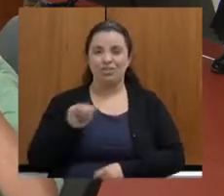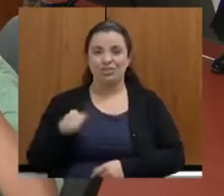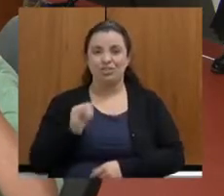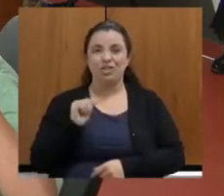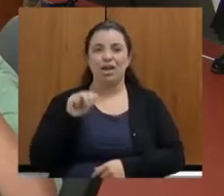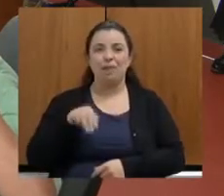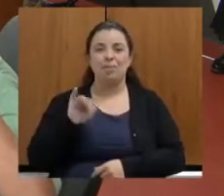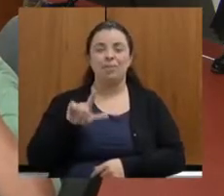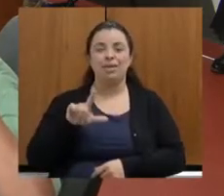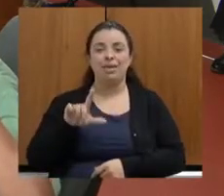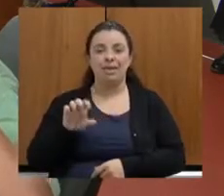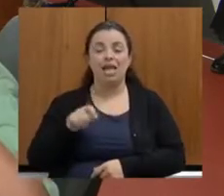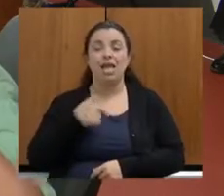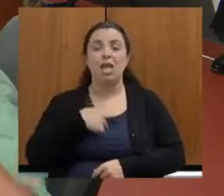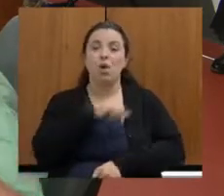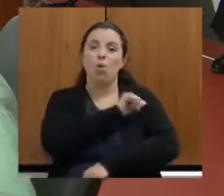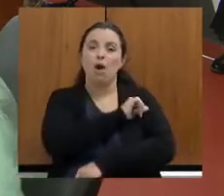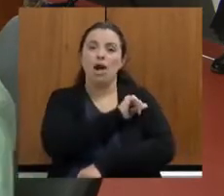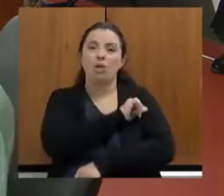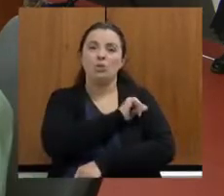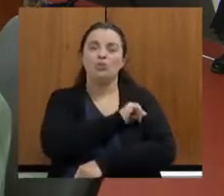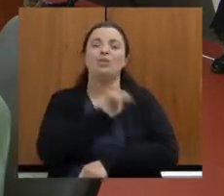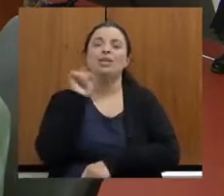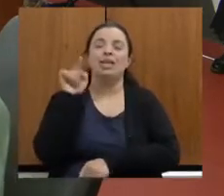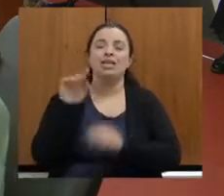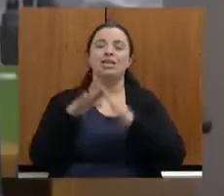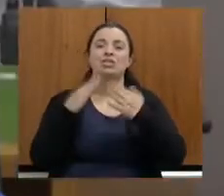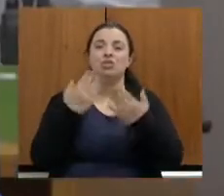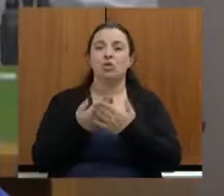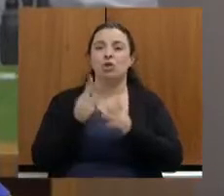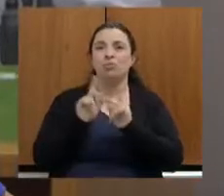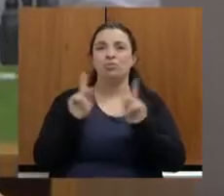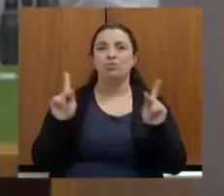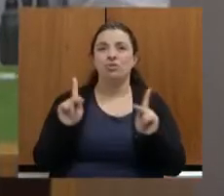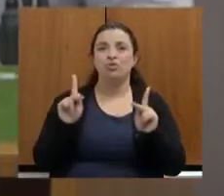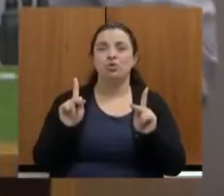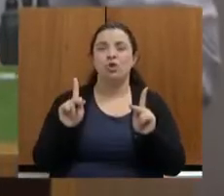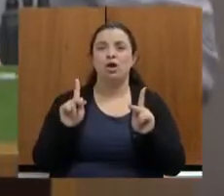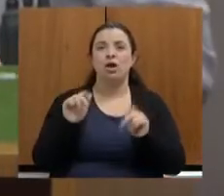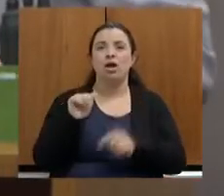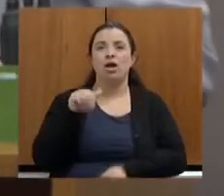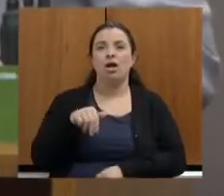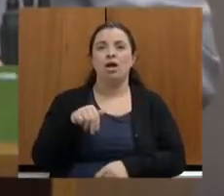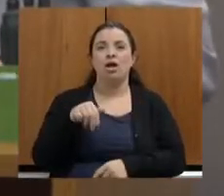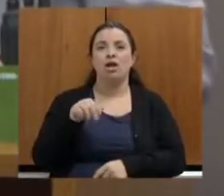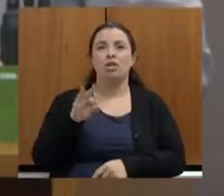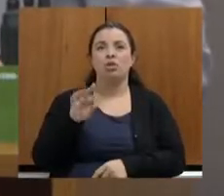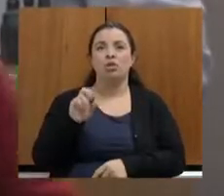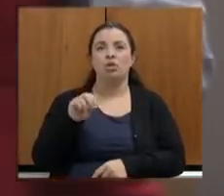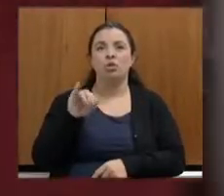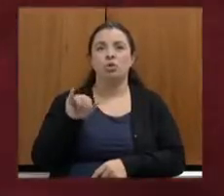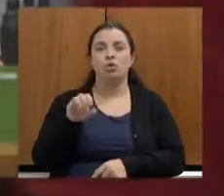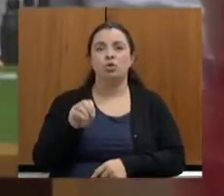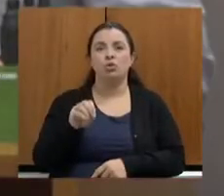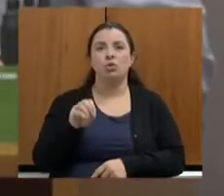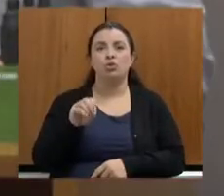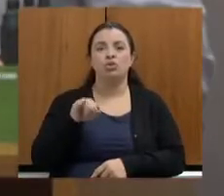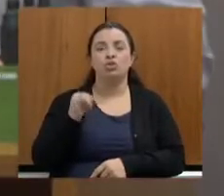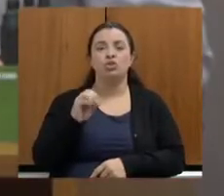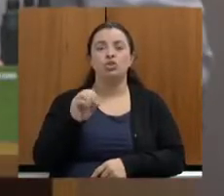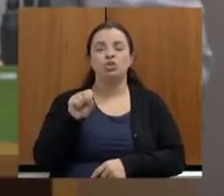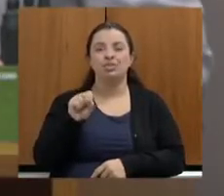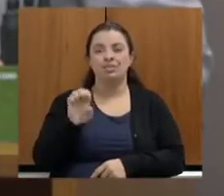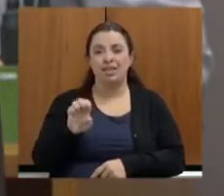aluna da Escola Estadual Professor Antônio José Ribeiro Filho eu estou no 5º ano e a minha professora